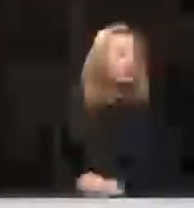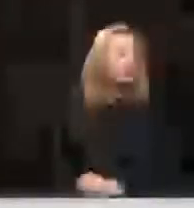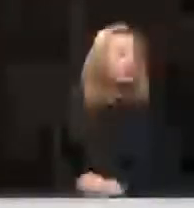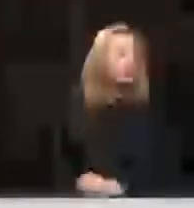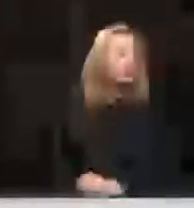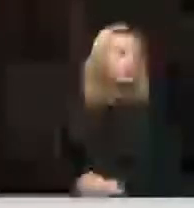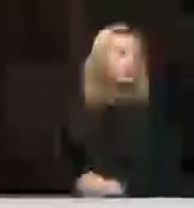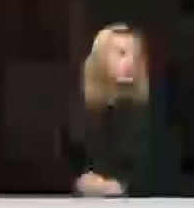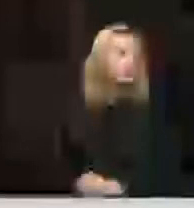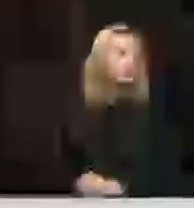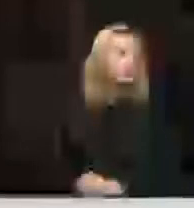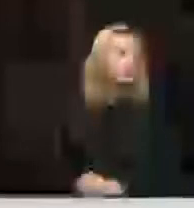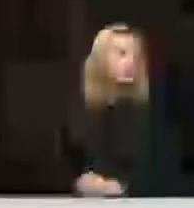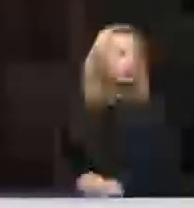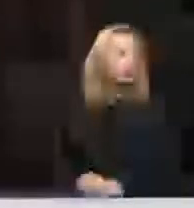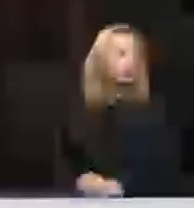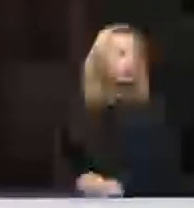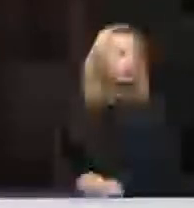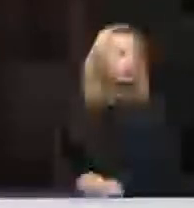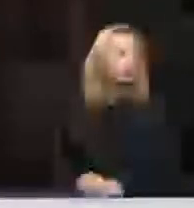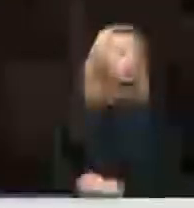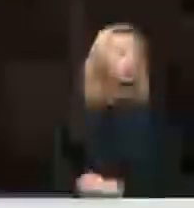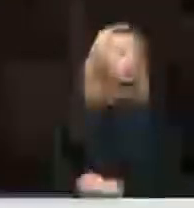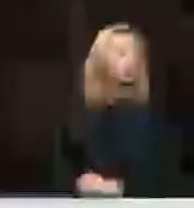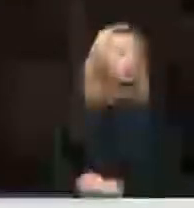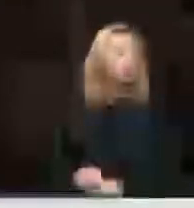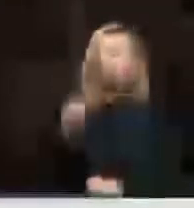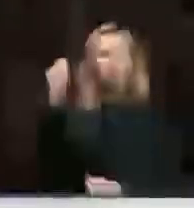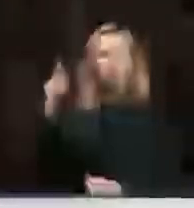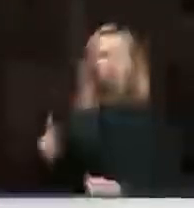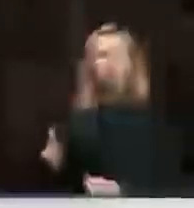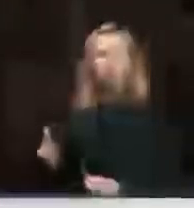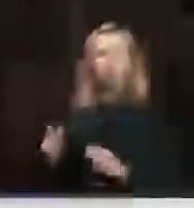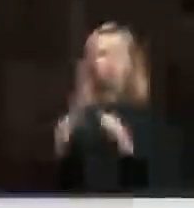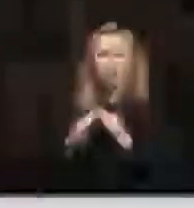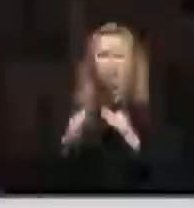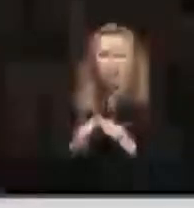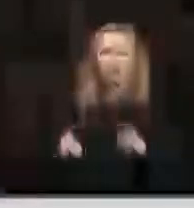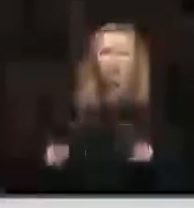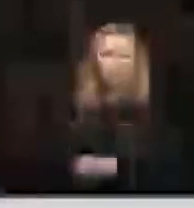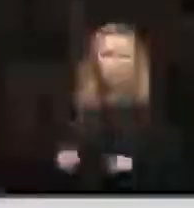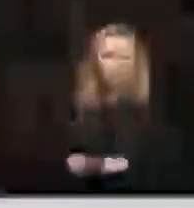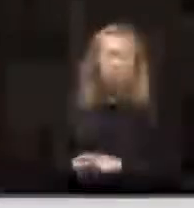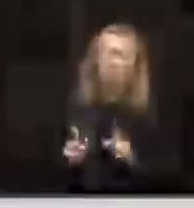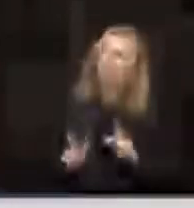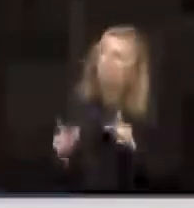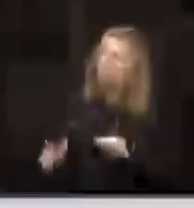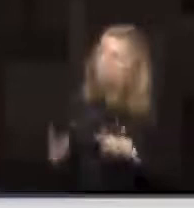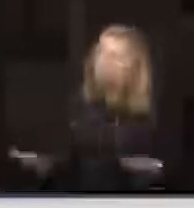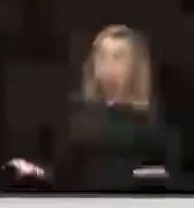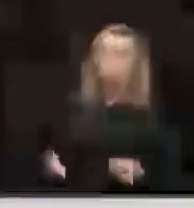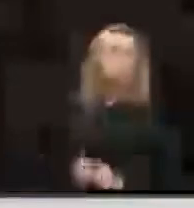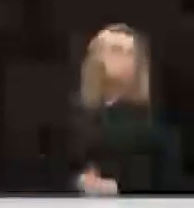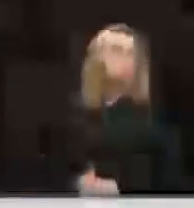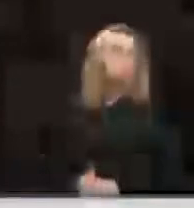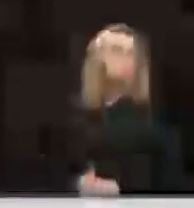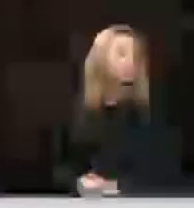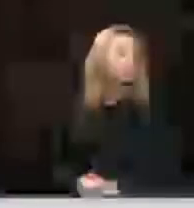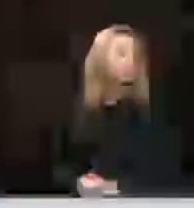decisão desta casa, há 1 ano atrás, também está sob júdice, sem nenhum julgamento.